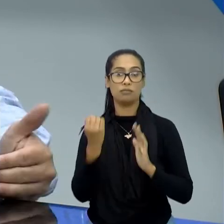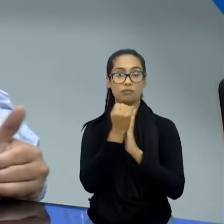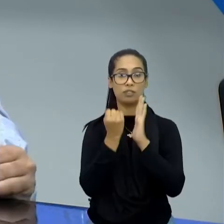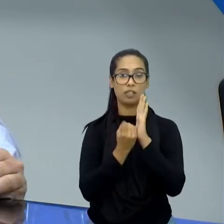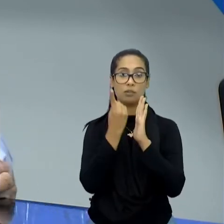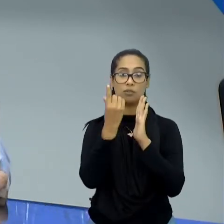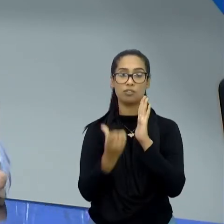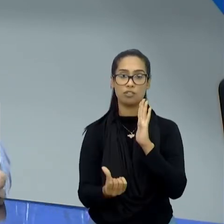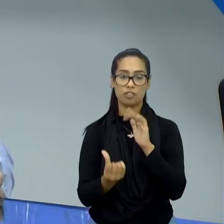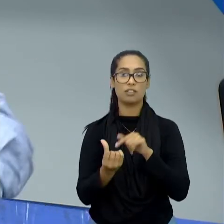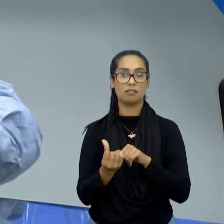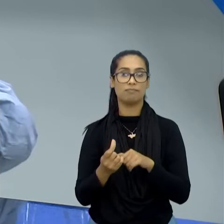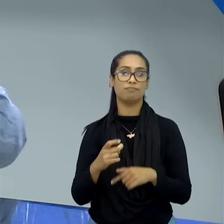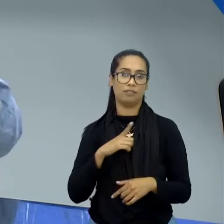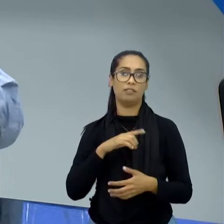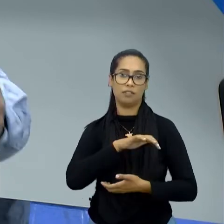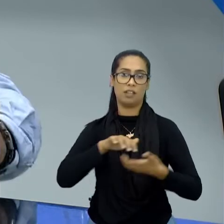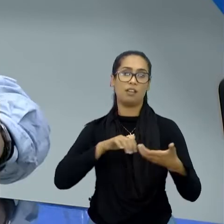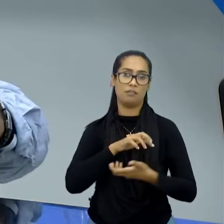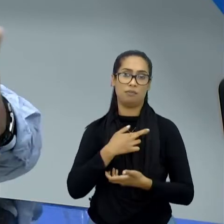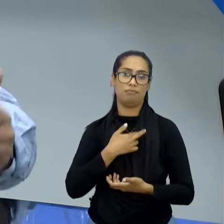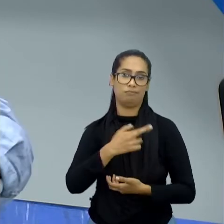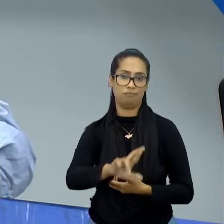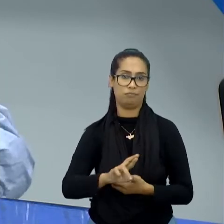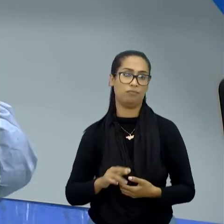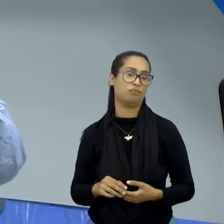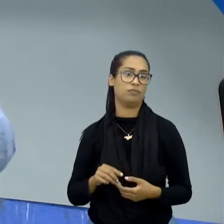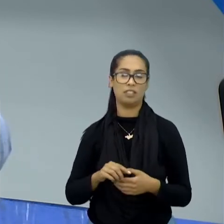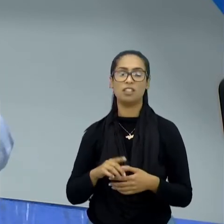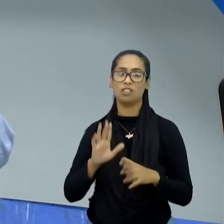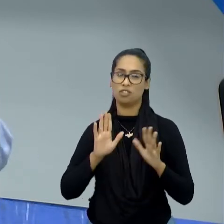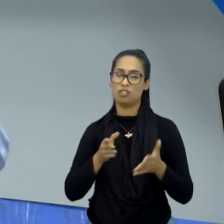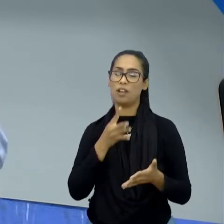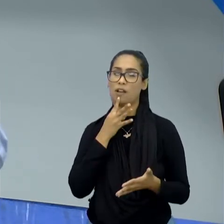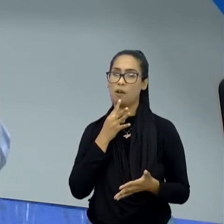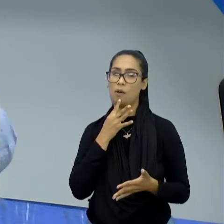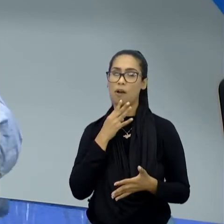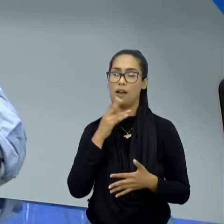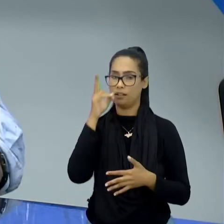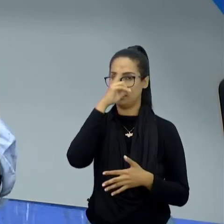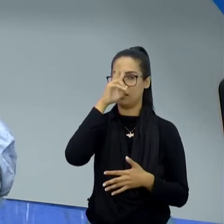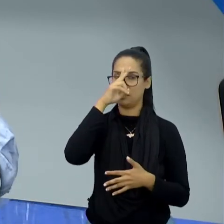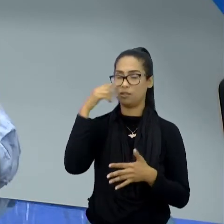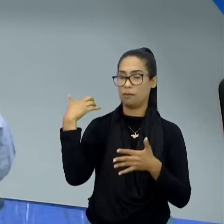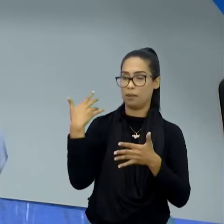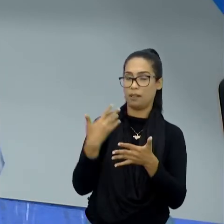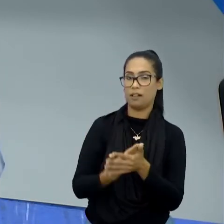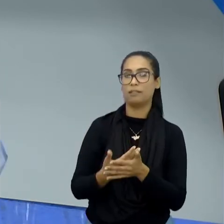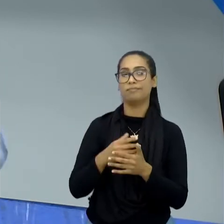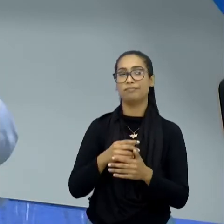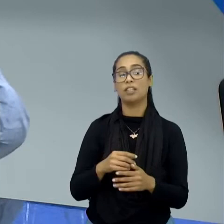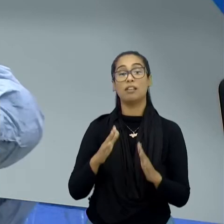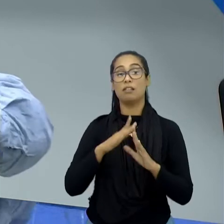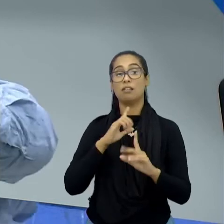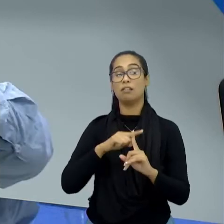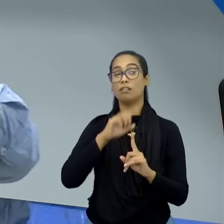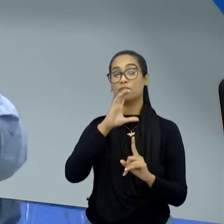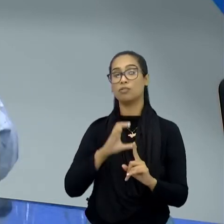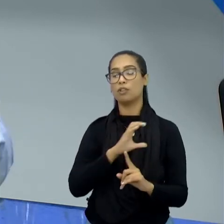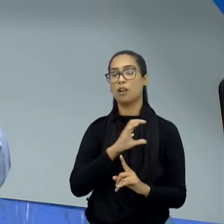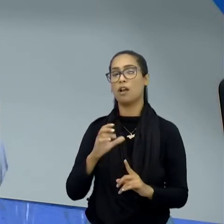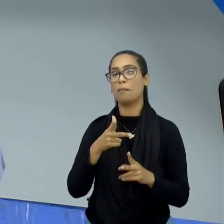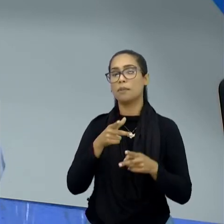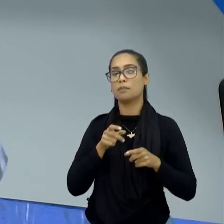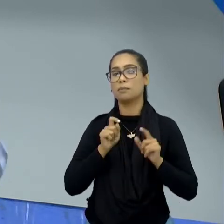a reforma religiosa, quando surgiu o luteranismo, o calvinismo, o anglicanismo. A própria igreja percebeu que se ela não